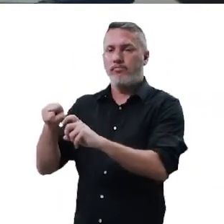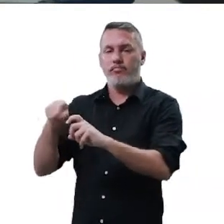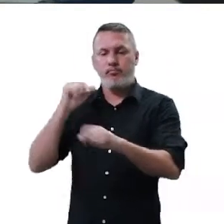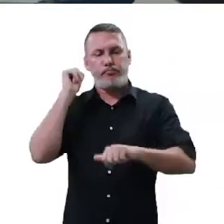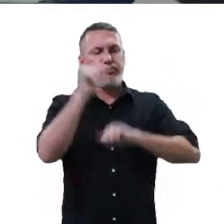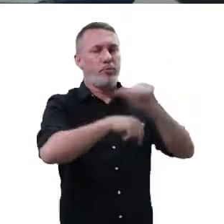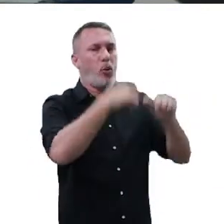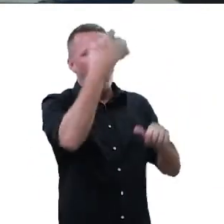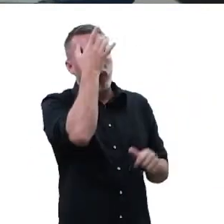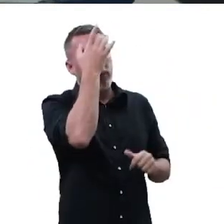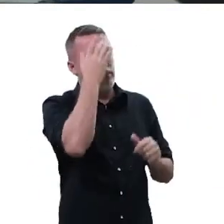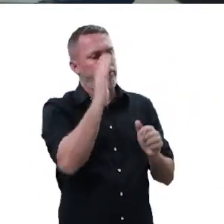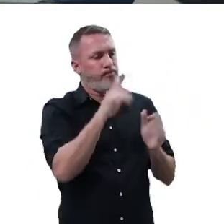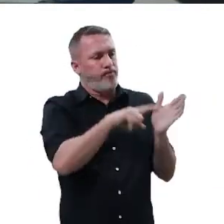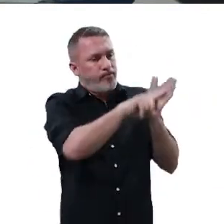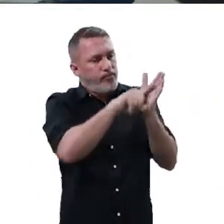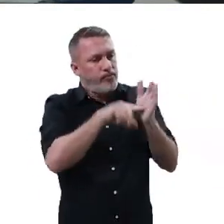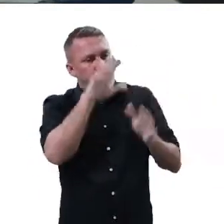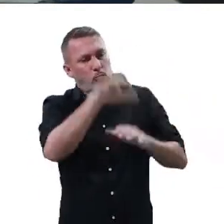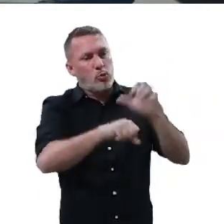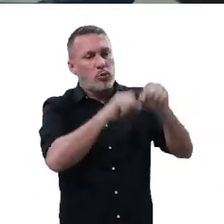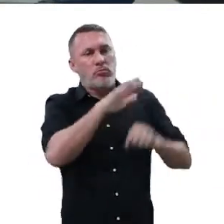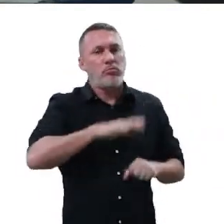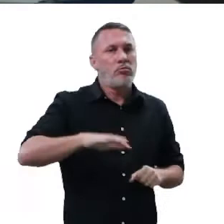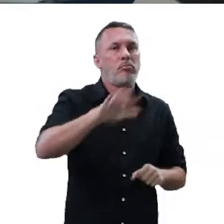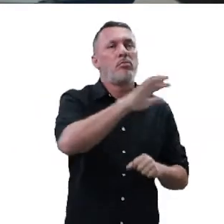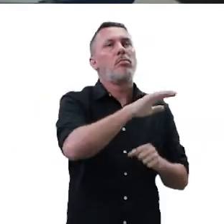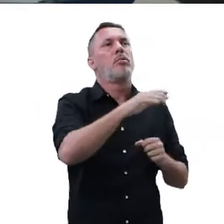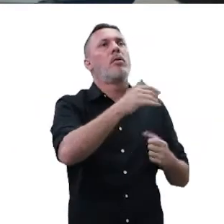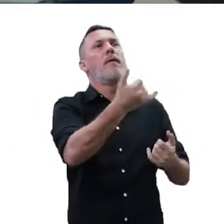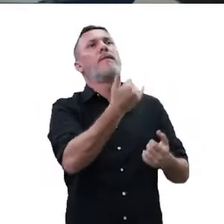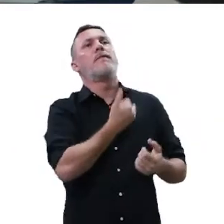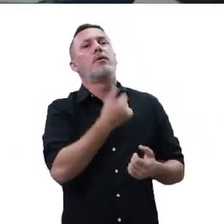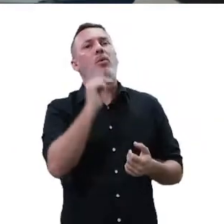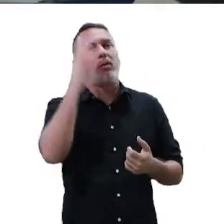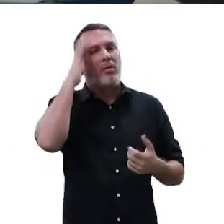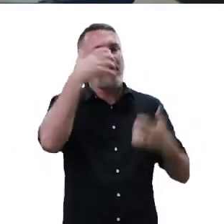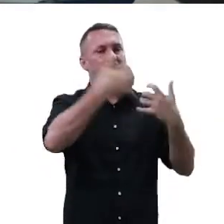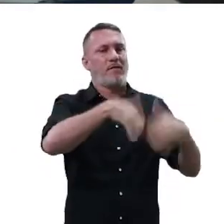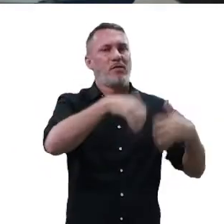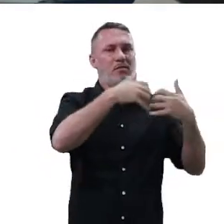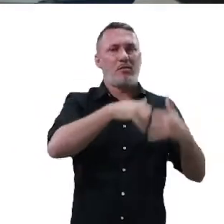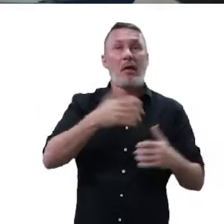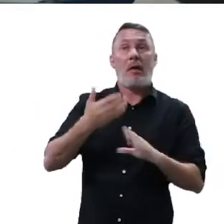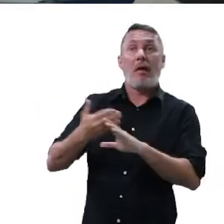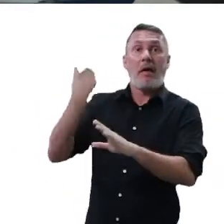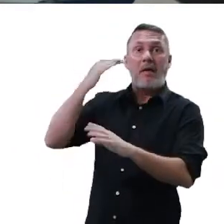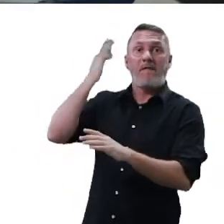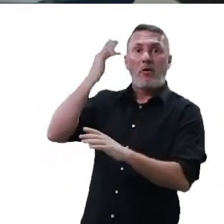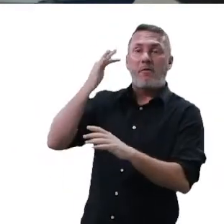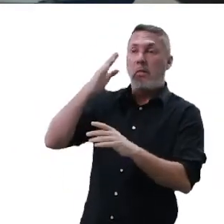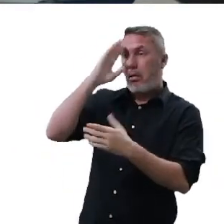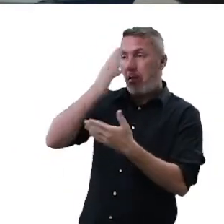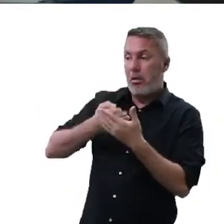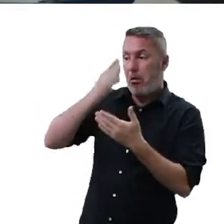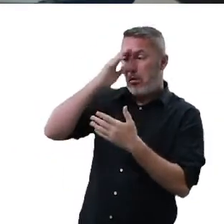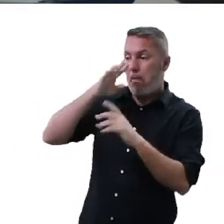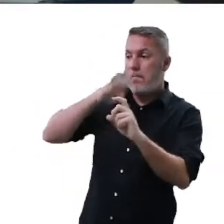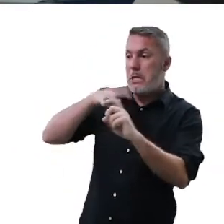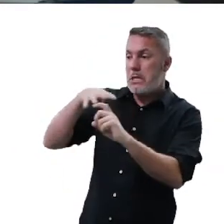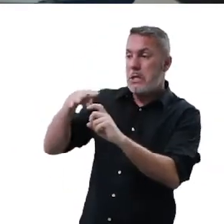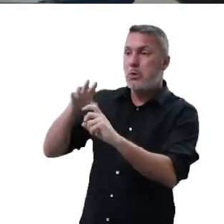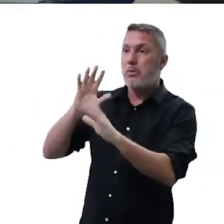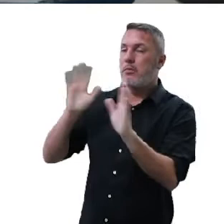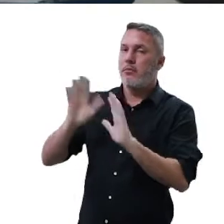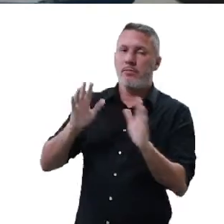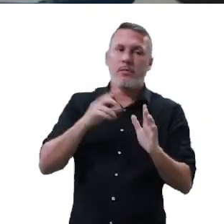e constroem essa ideia dessa busca por uma explicação que fosse racional,